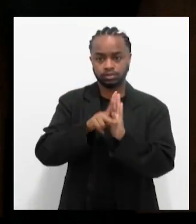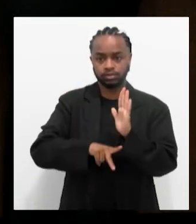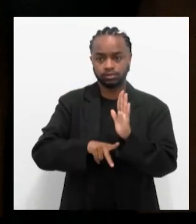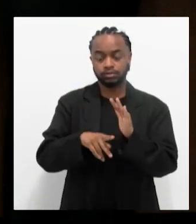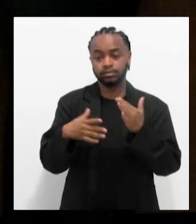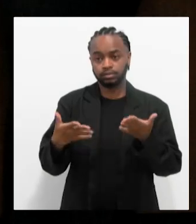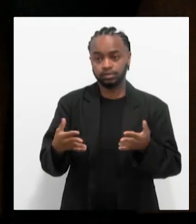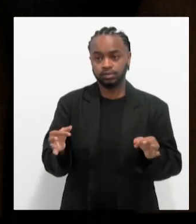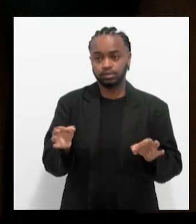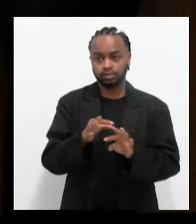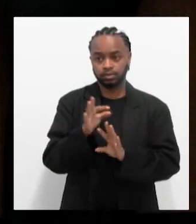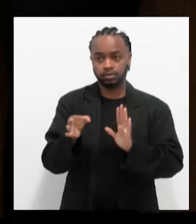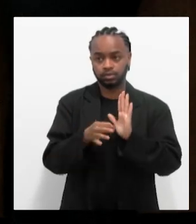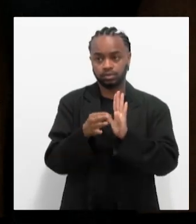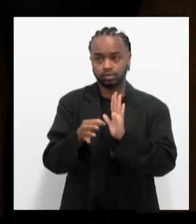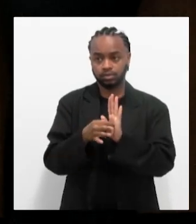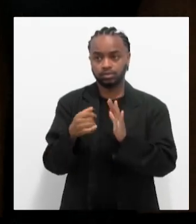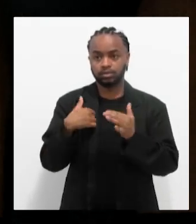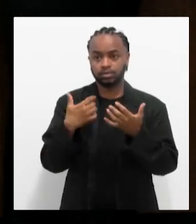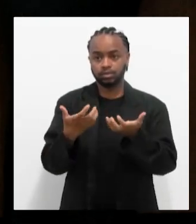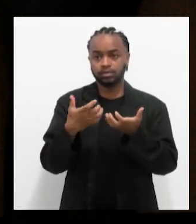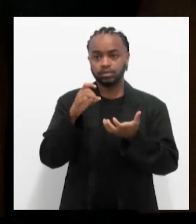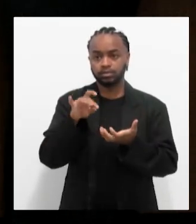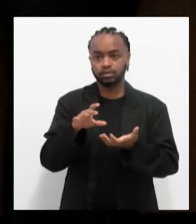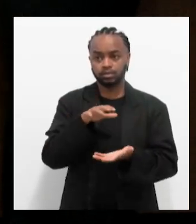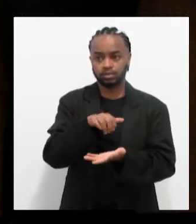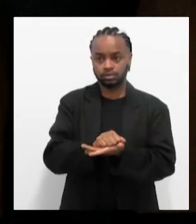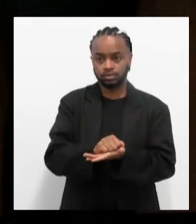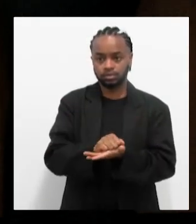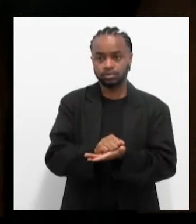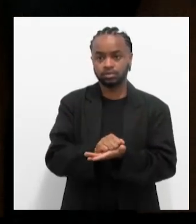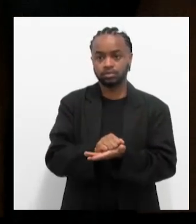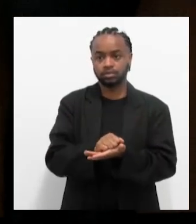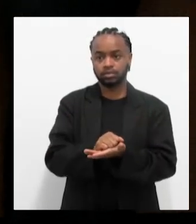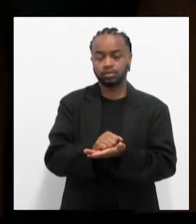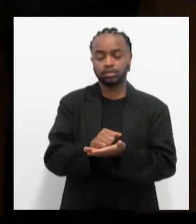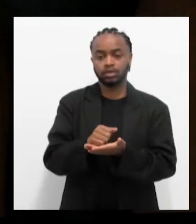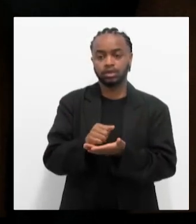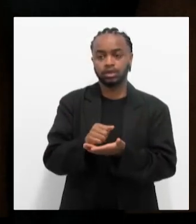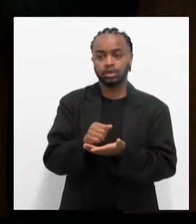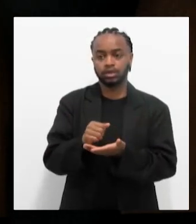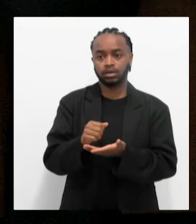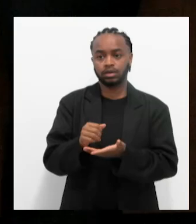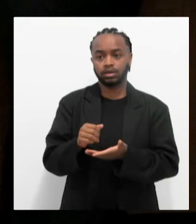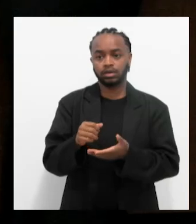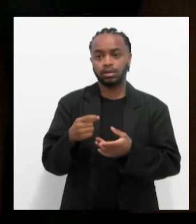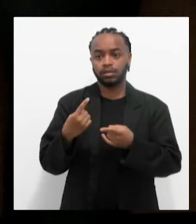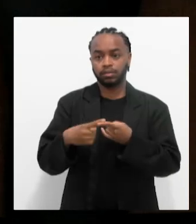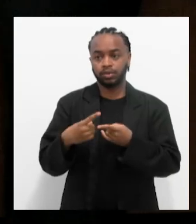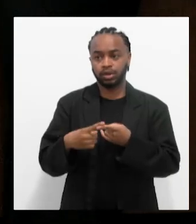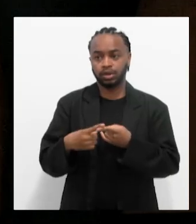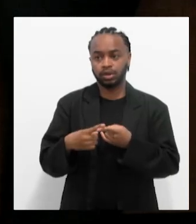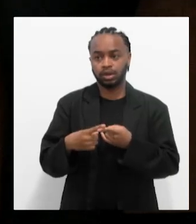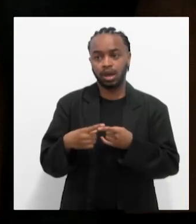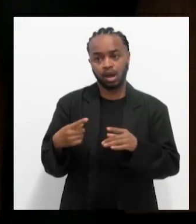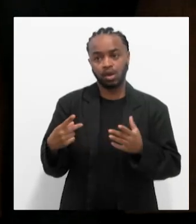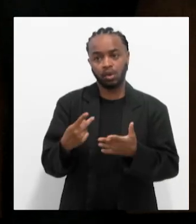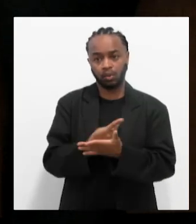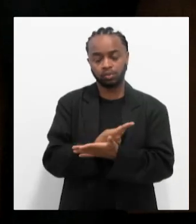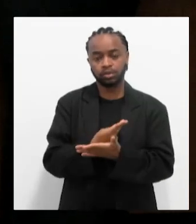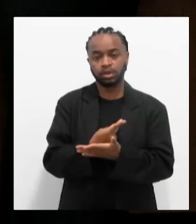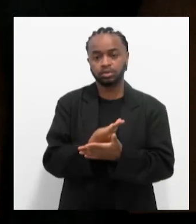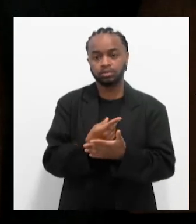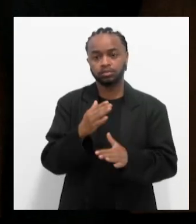dado o parecer, só queria fazer uma questão de ordem à presidência e à mesa, que tem sido comum